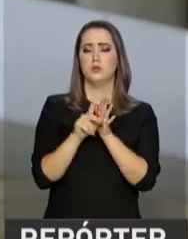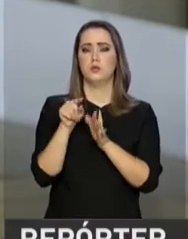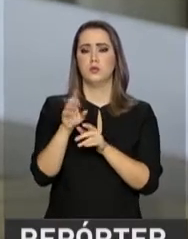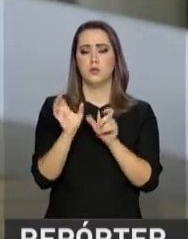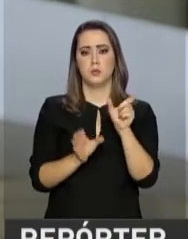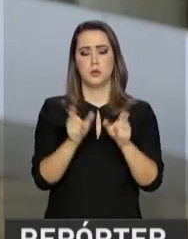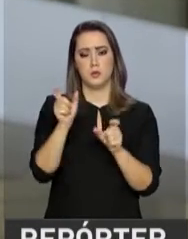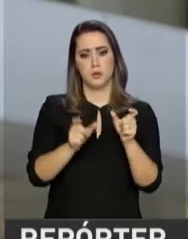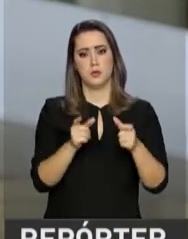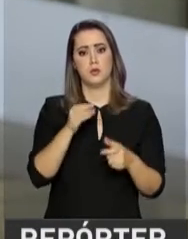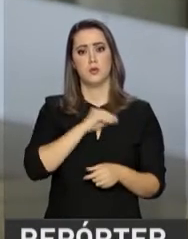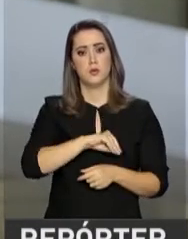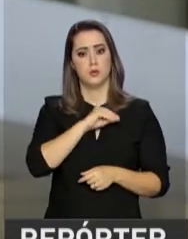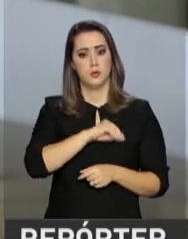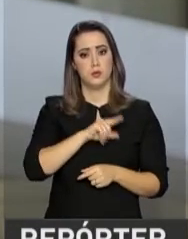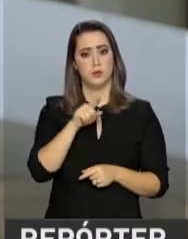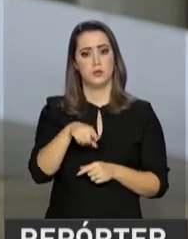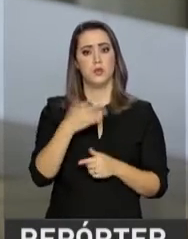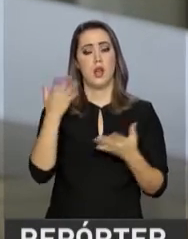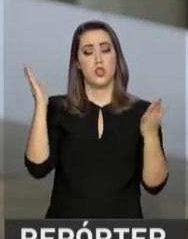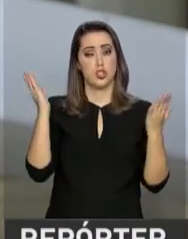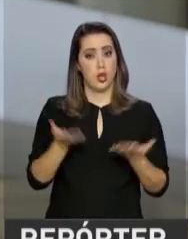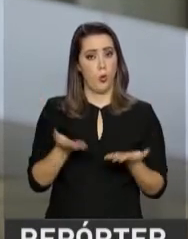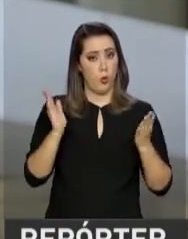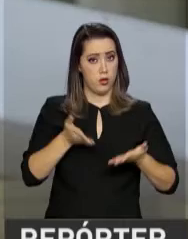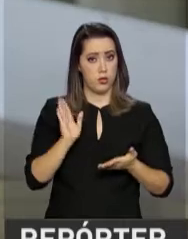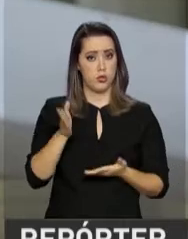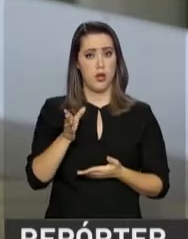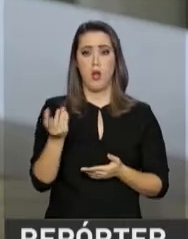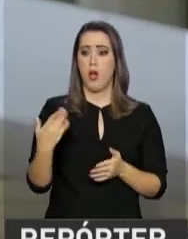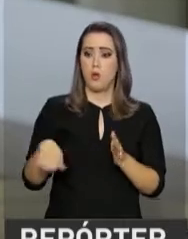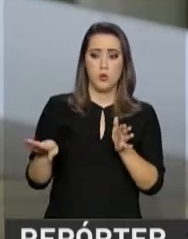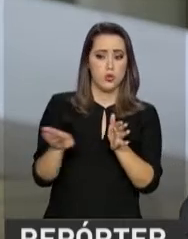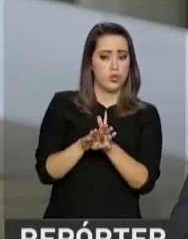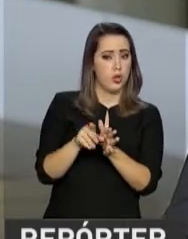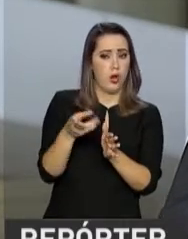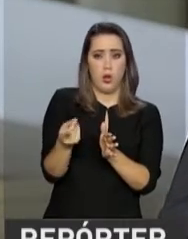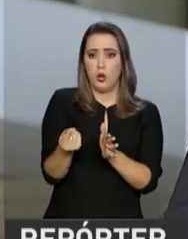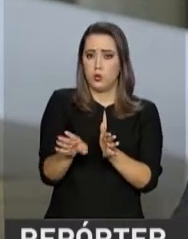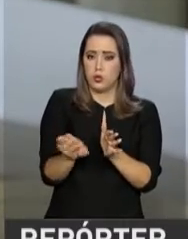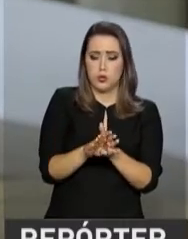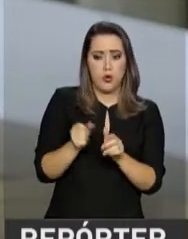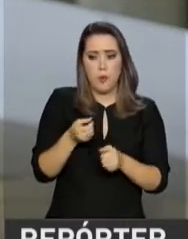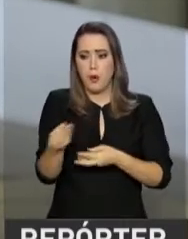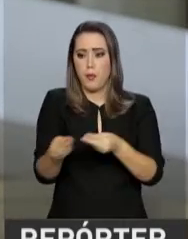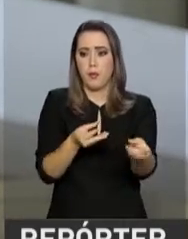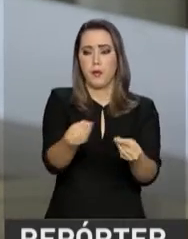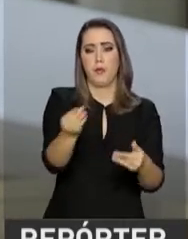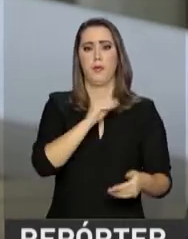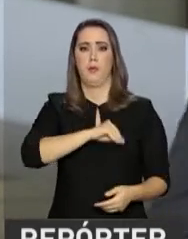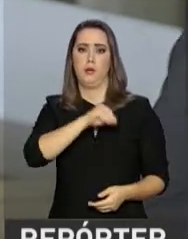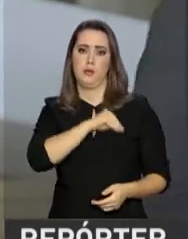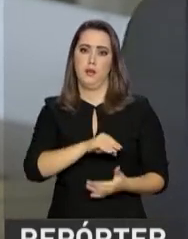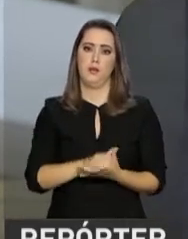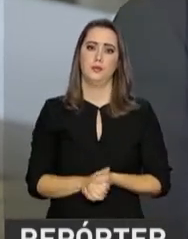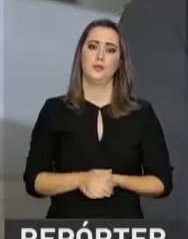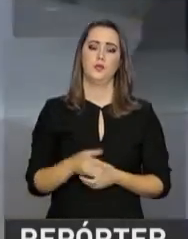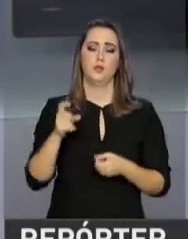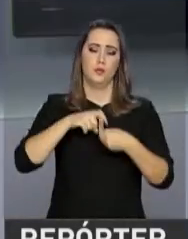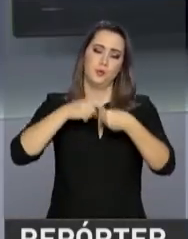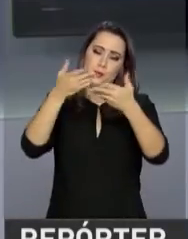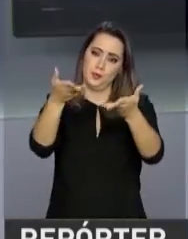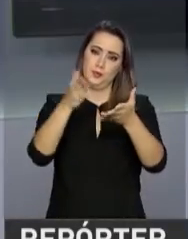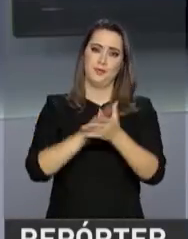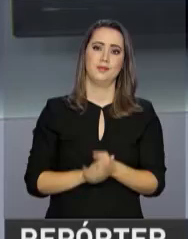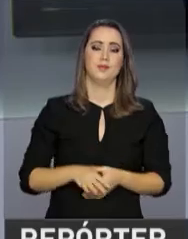dos servidores do estado será feito de forma imediata assim que o dinheiro cair no caixa do estado. Volto com você no estúdio,